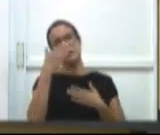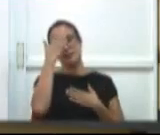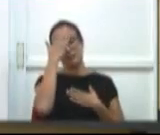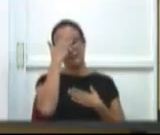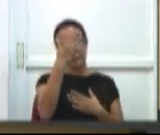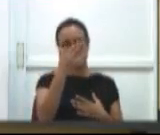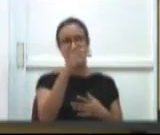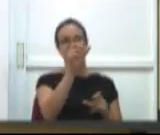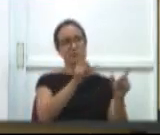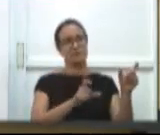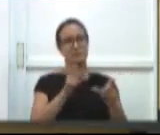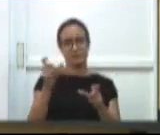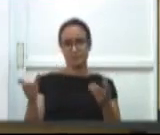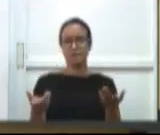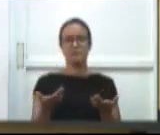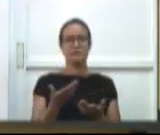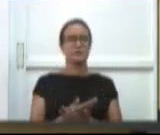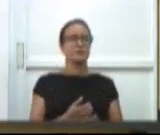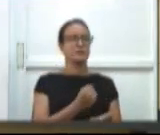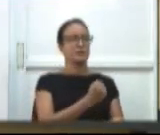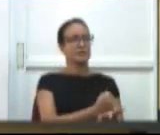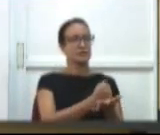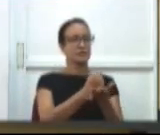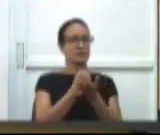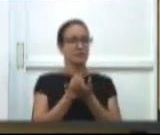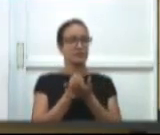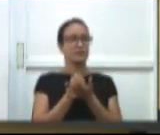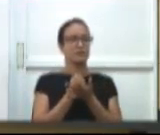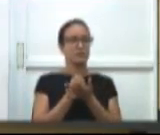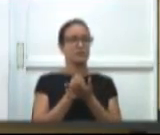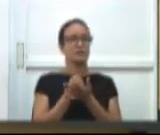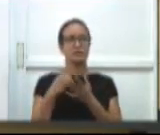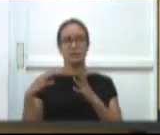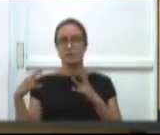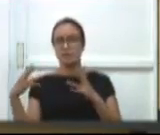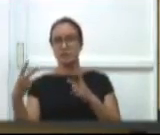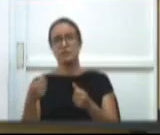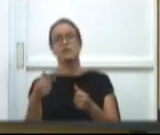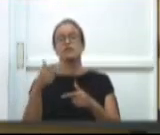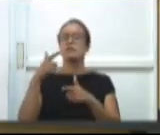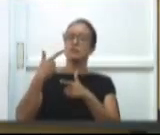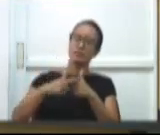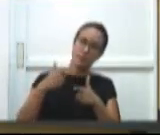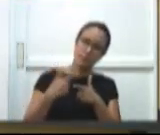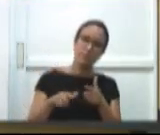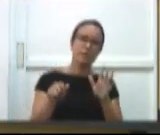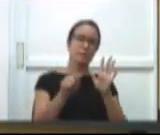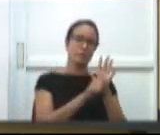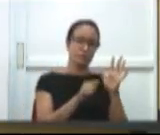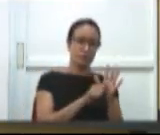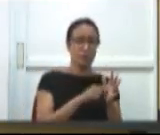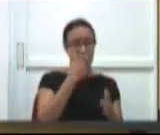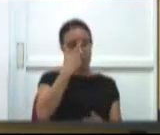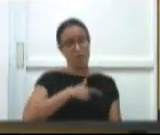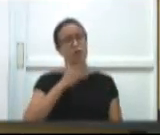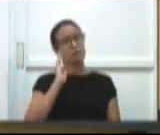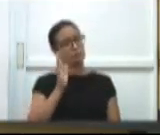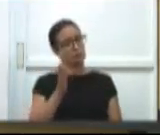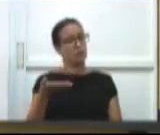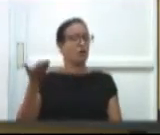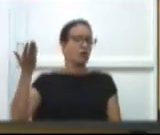essas pessoas que ajudam todos que têm problema com drogas, né? Eu já tive e